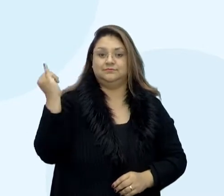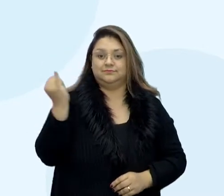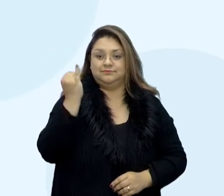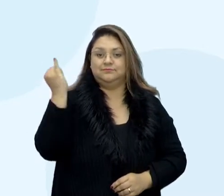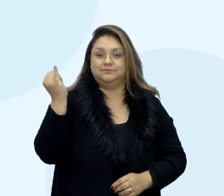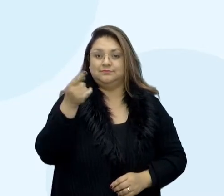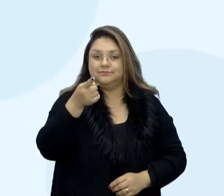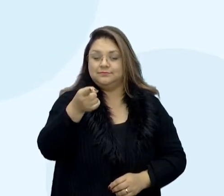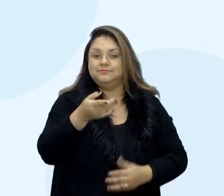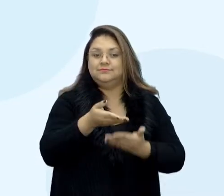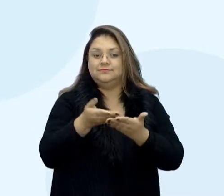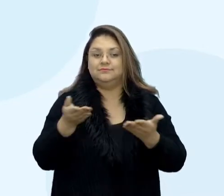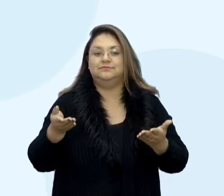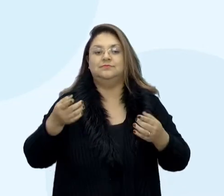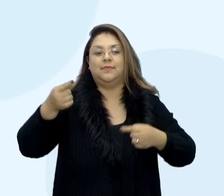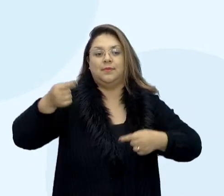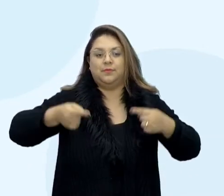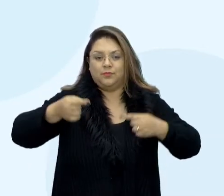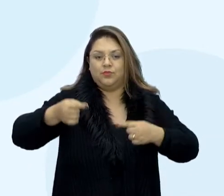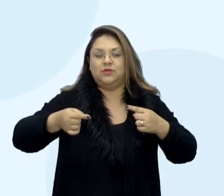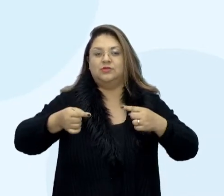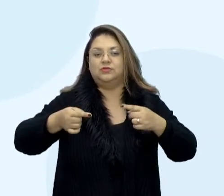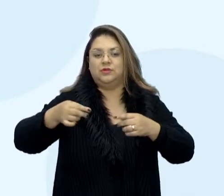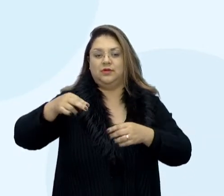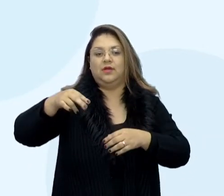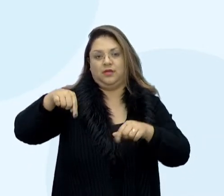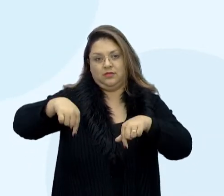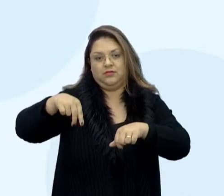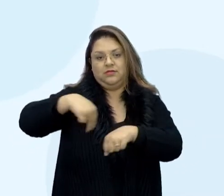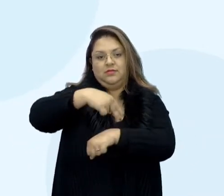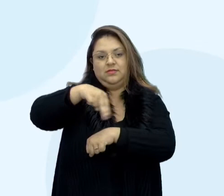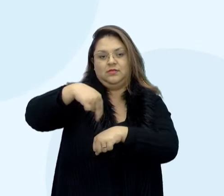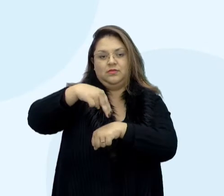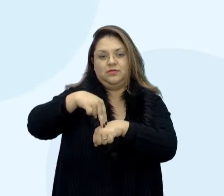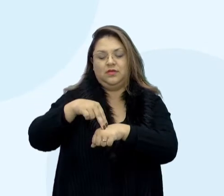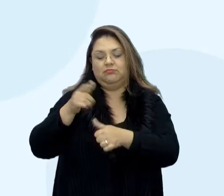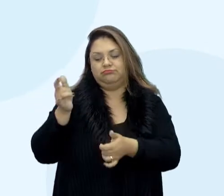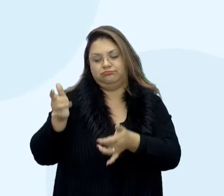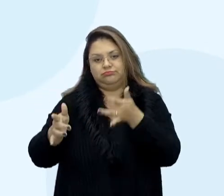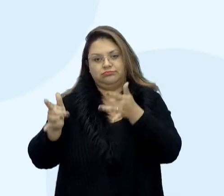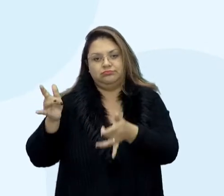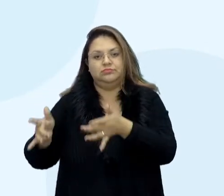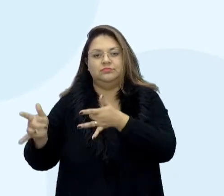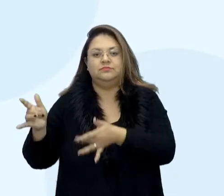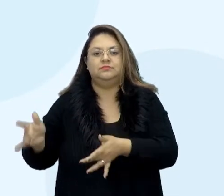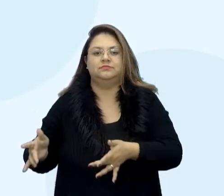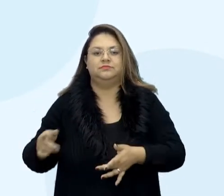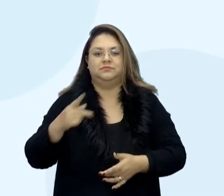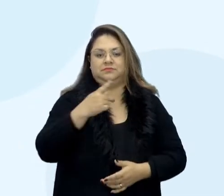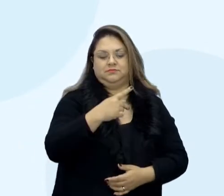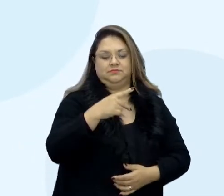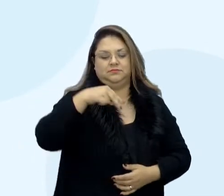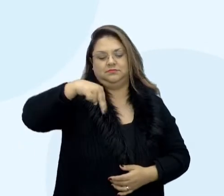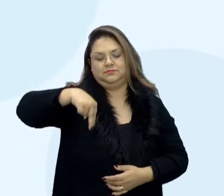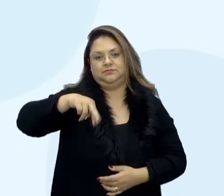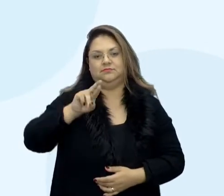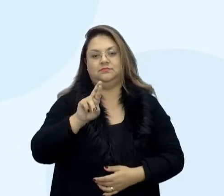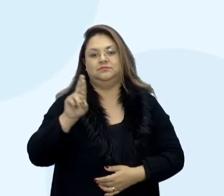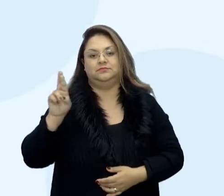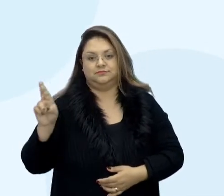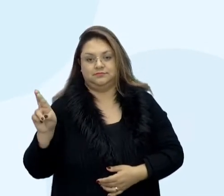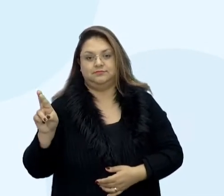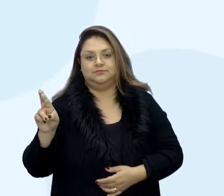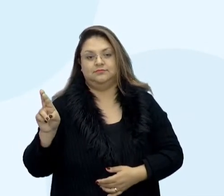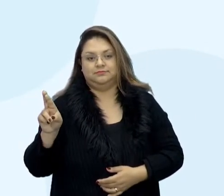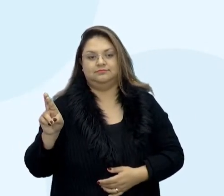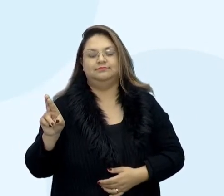da Política Nacional dos Resíduos Sólidos, que é a legislação que norteia aí a disposição